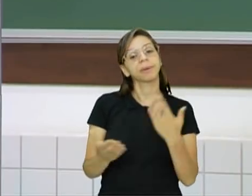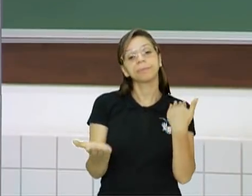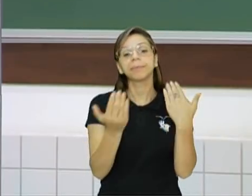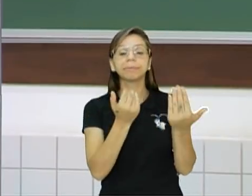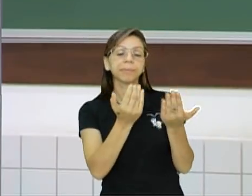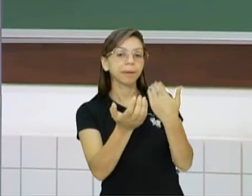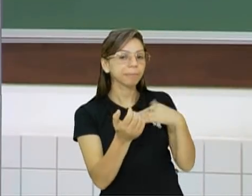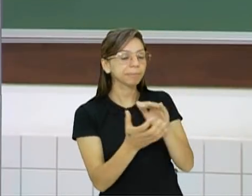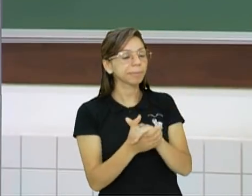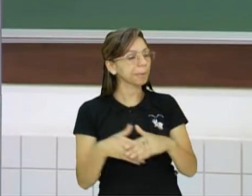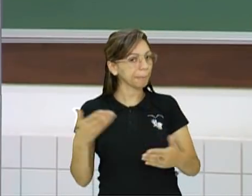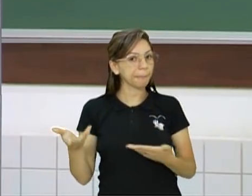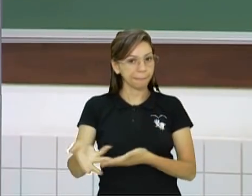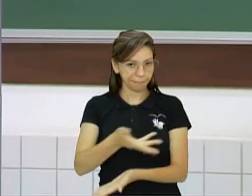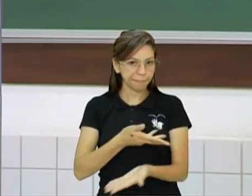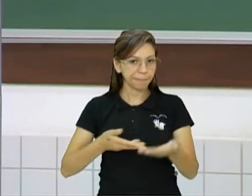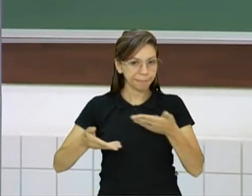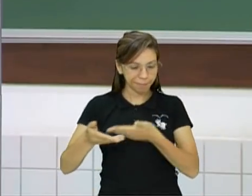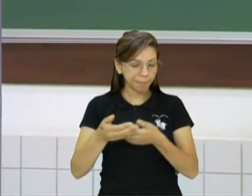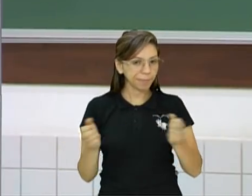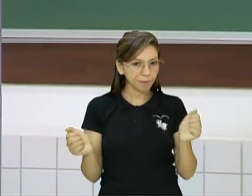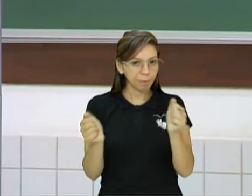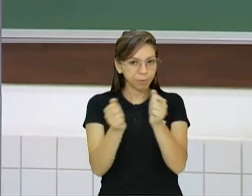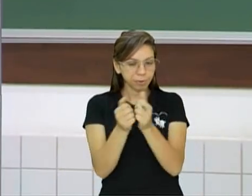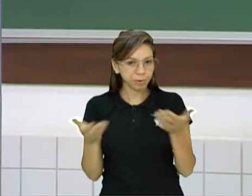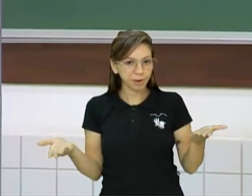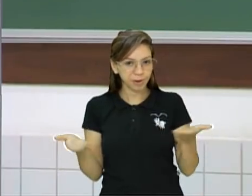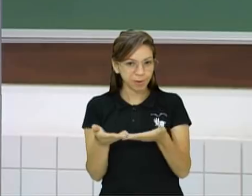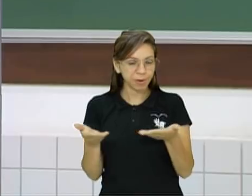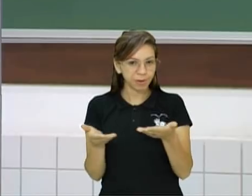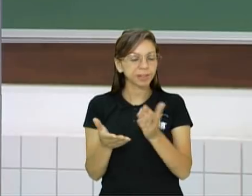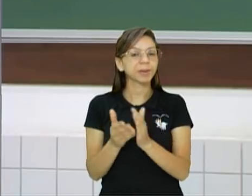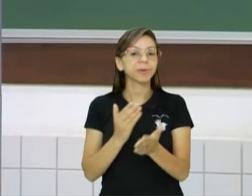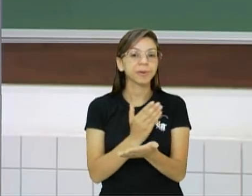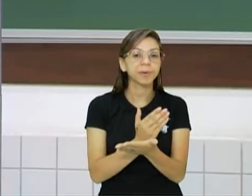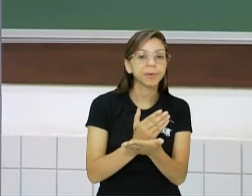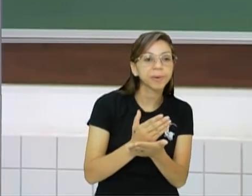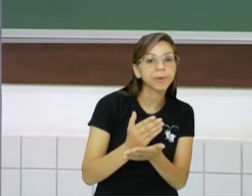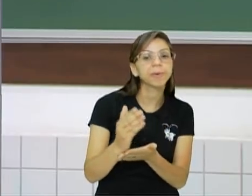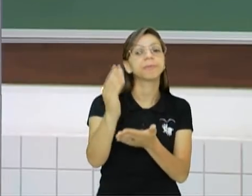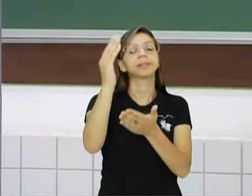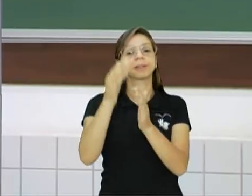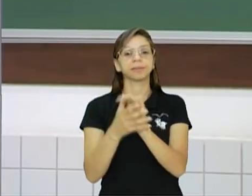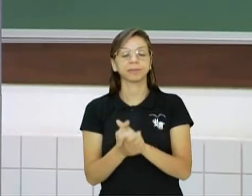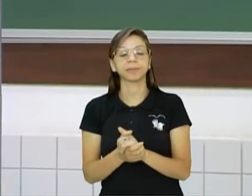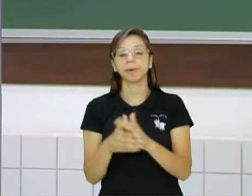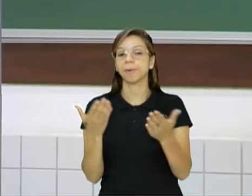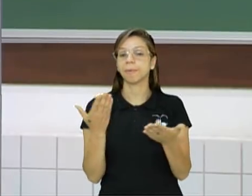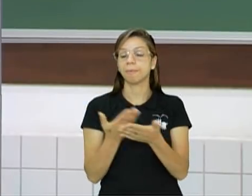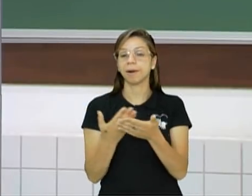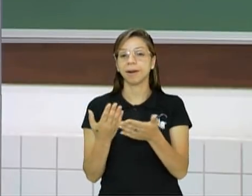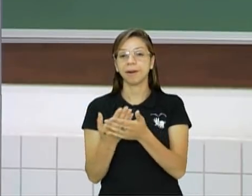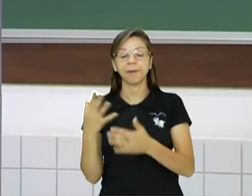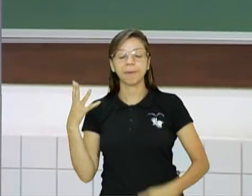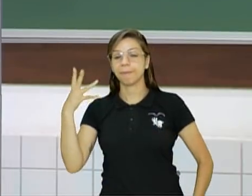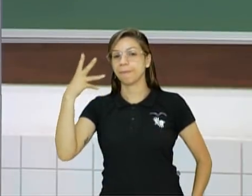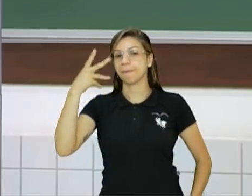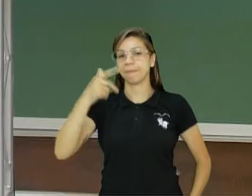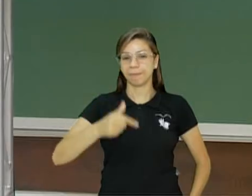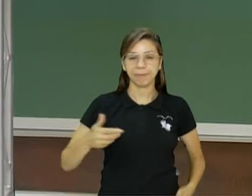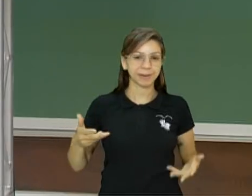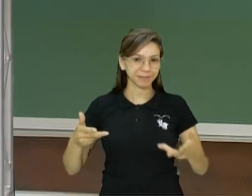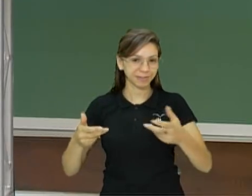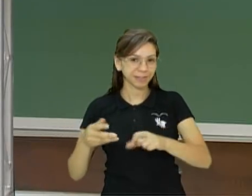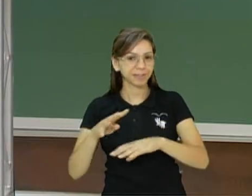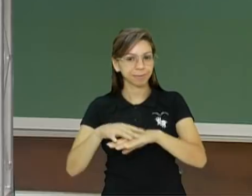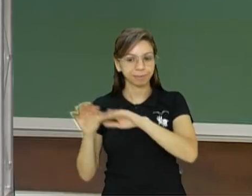Então, participem lá. Vamos juntos comigo, então? Começar com mais uma aula maravilhosa de matemática? Vamos